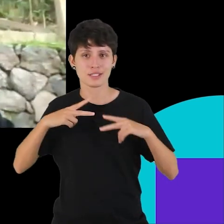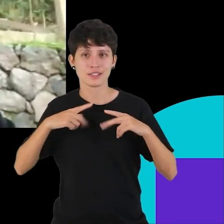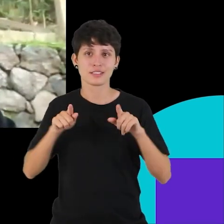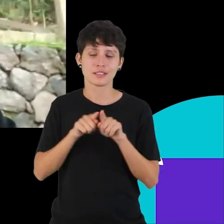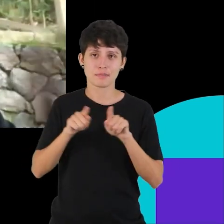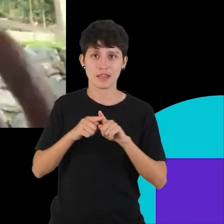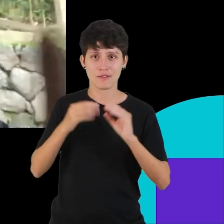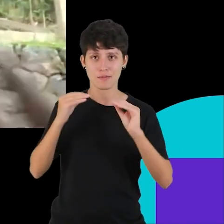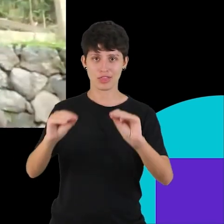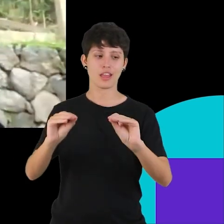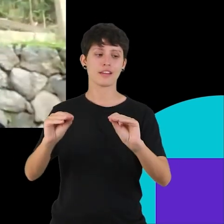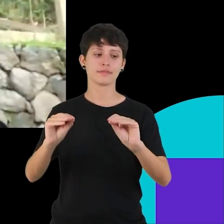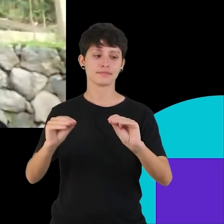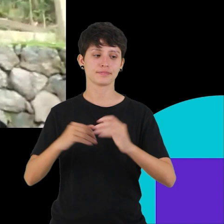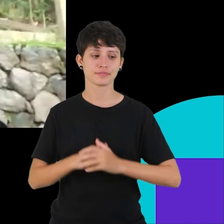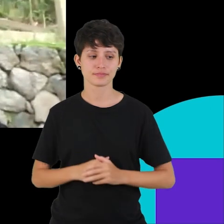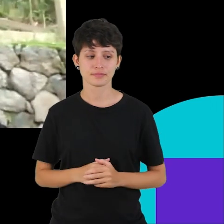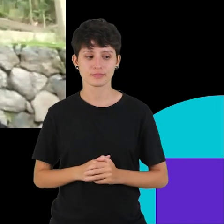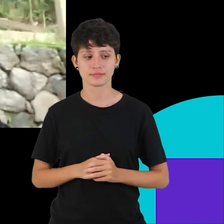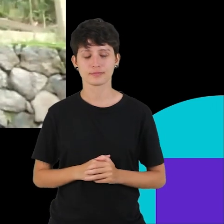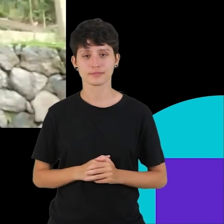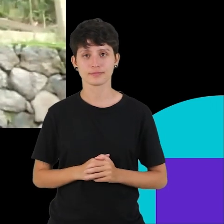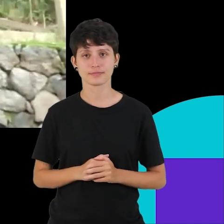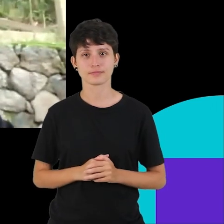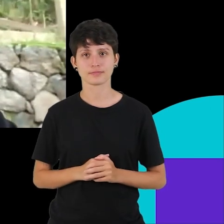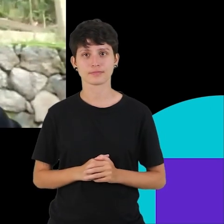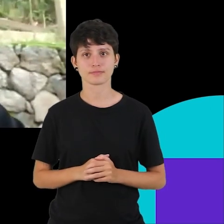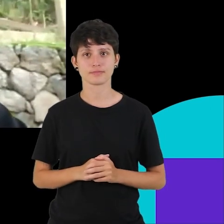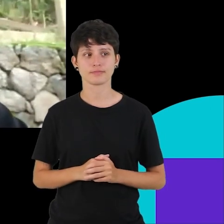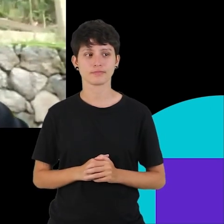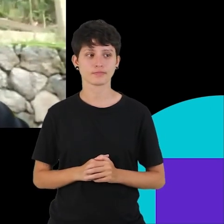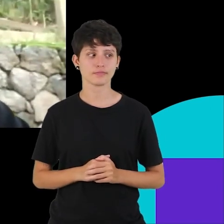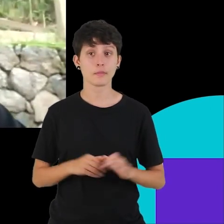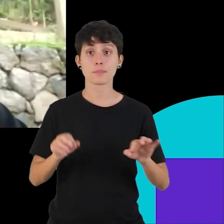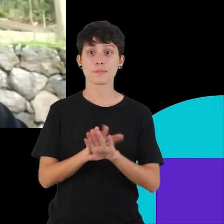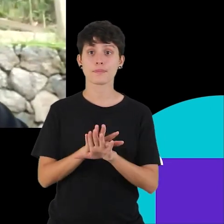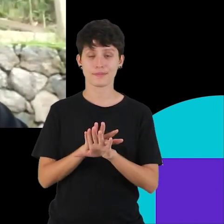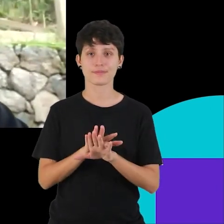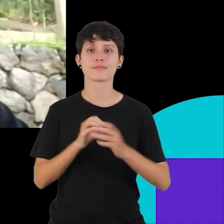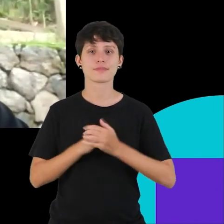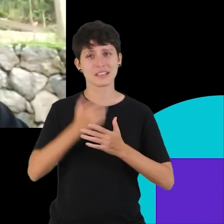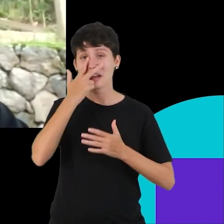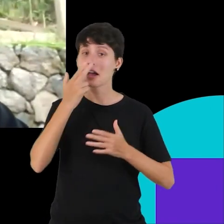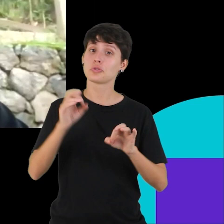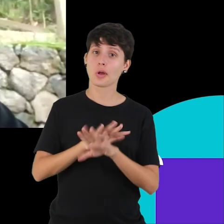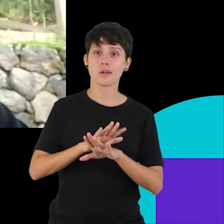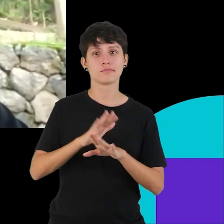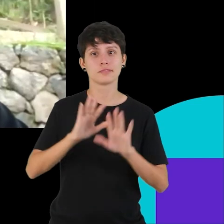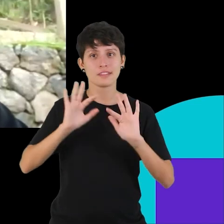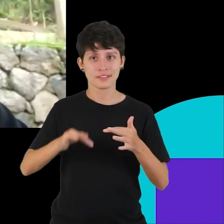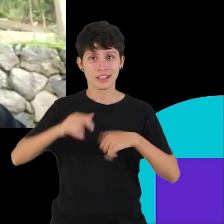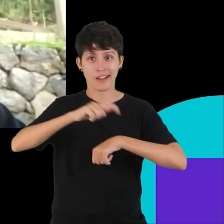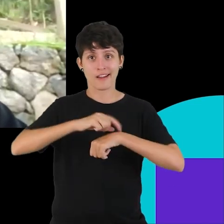consegue tirar essas camadas da cebola para encontrar ali o que é o ponto central. Então, vou até aqui